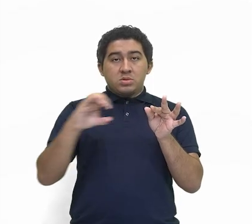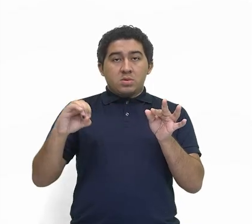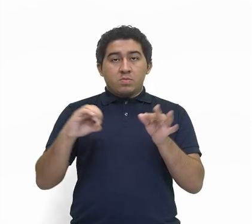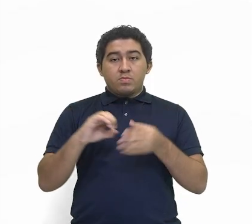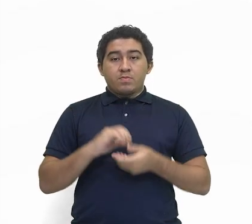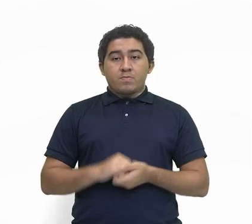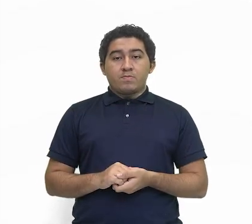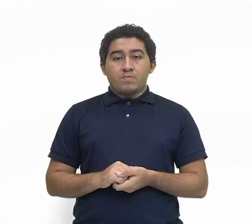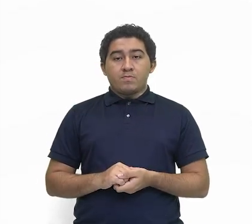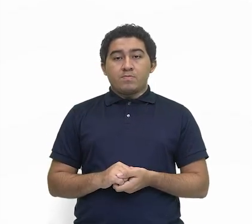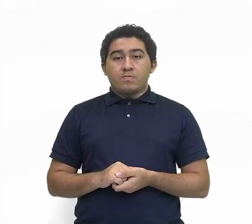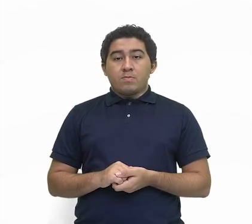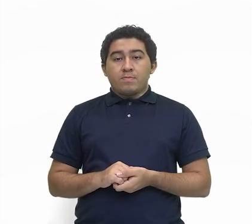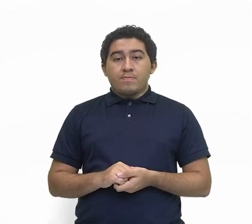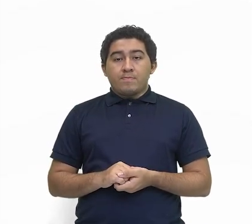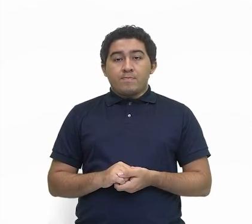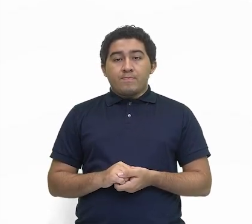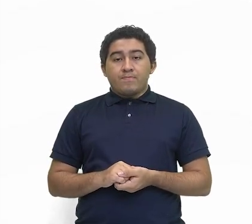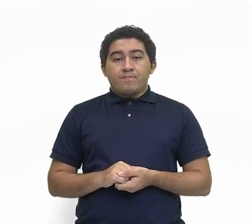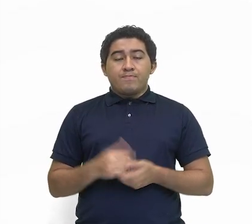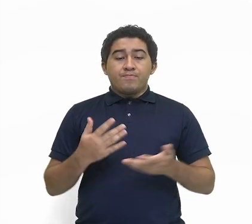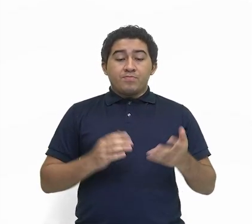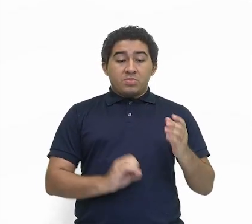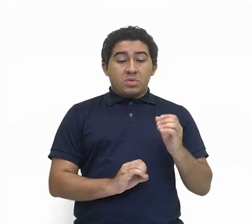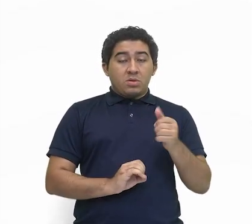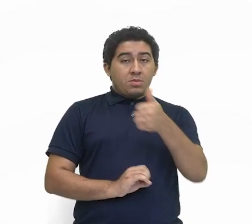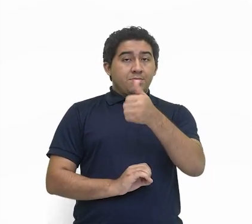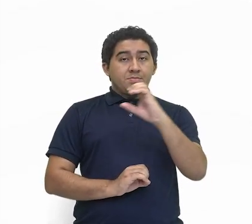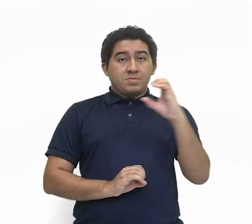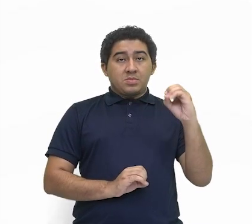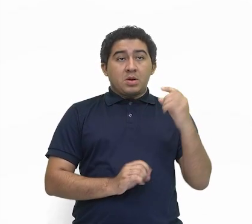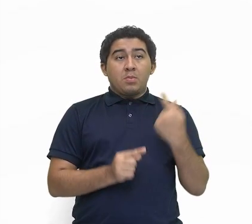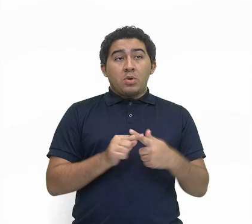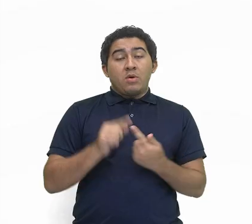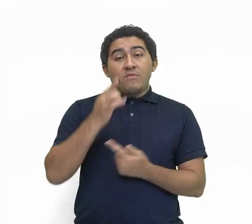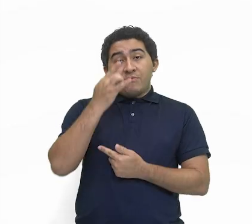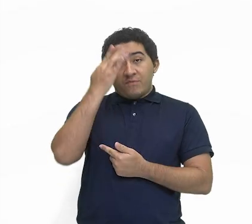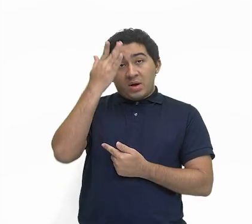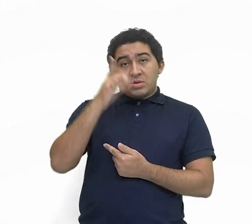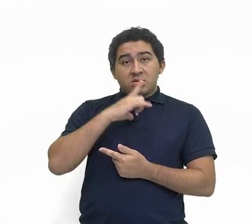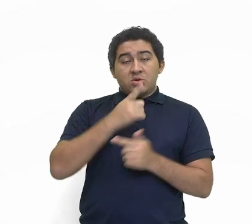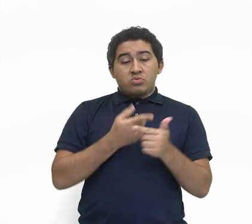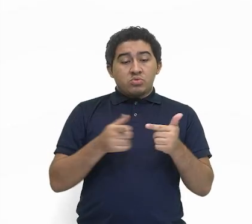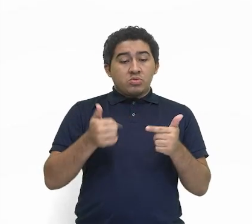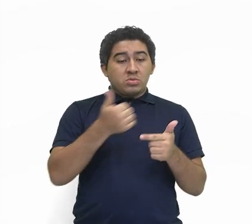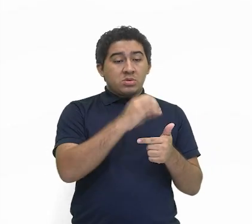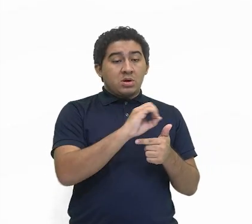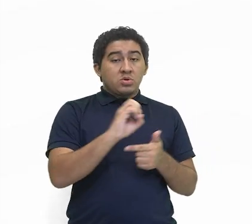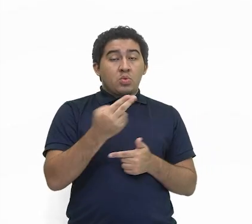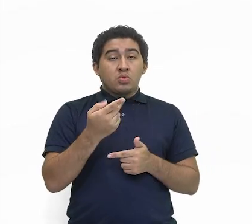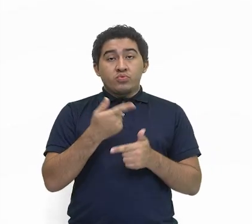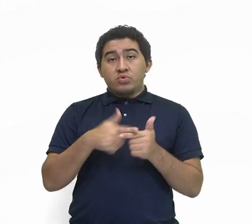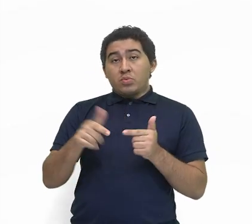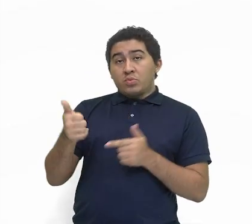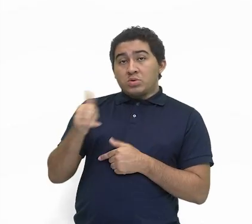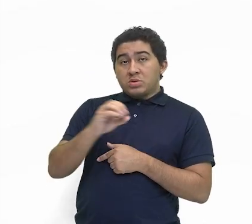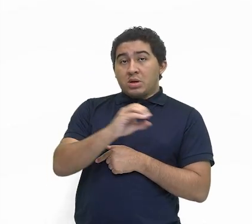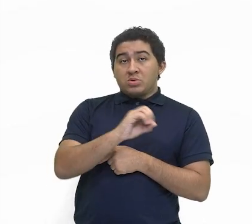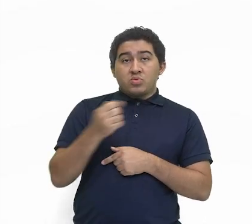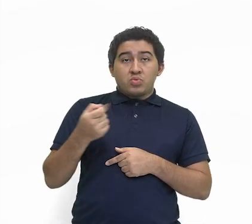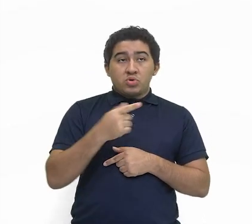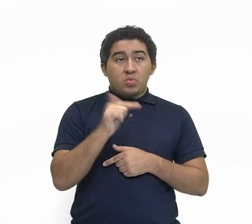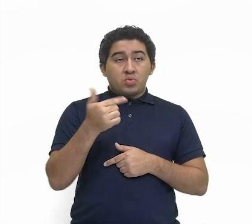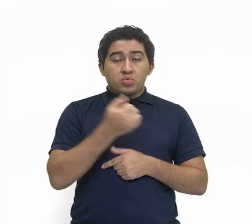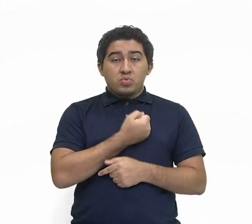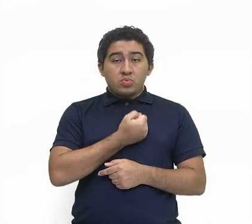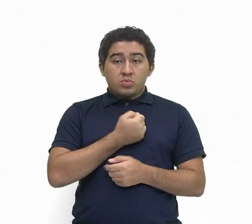100. Por que ele escolhe 0 e 100? Porque é mais fácil dividir por 10, por 100, do que por um outro número.